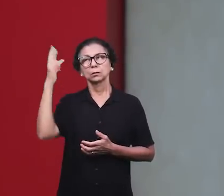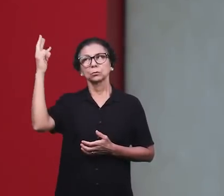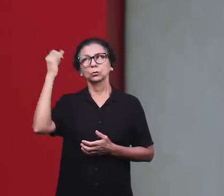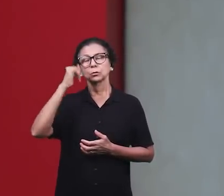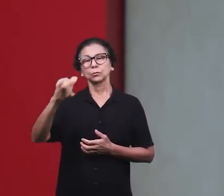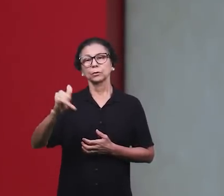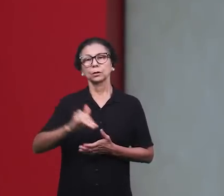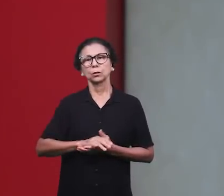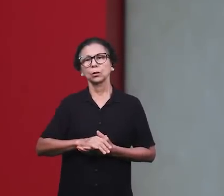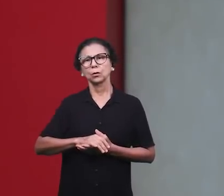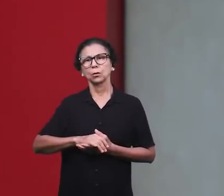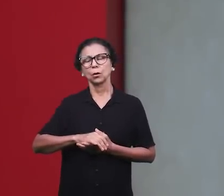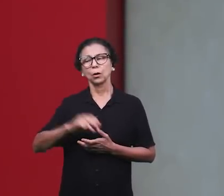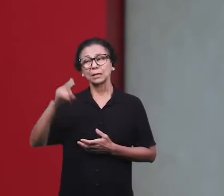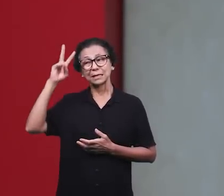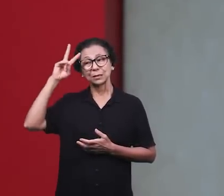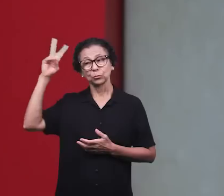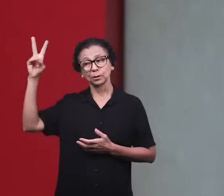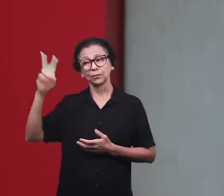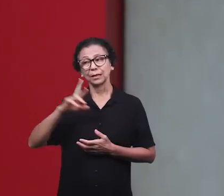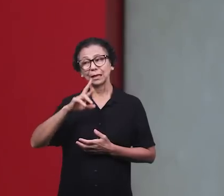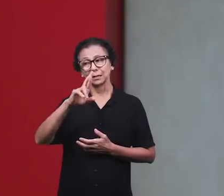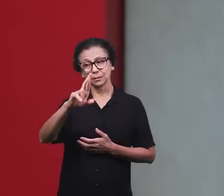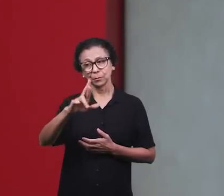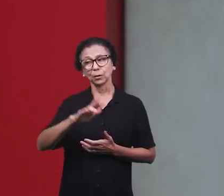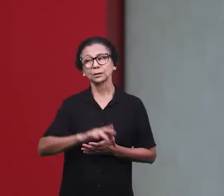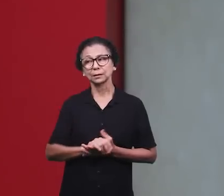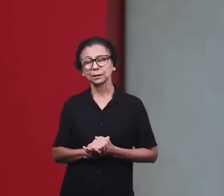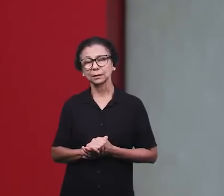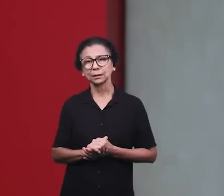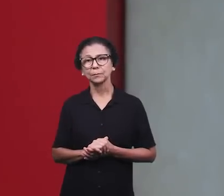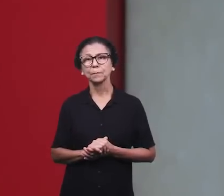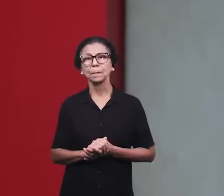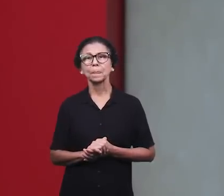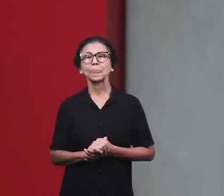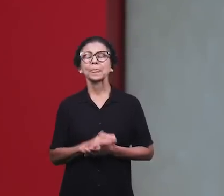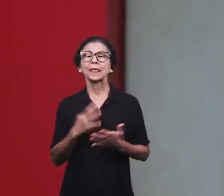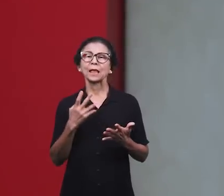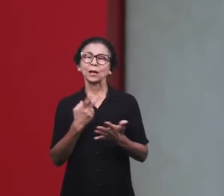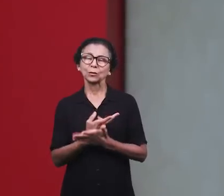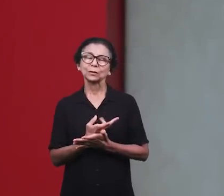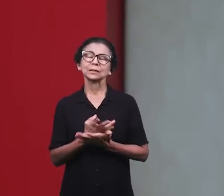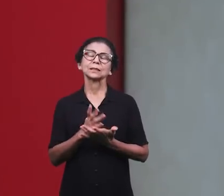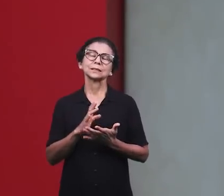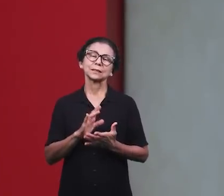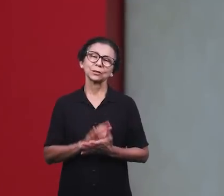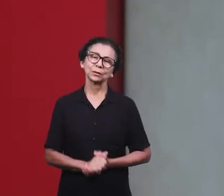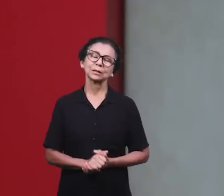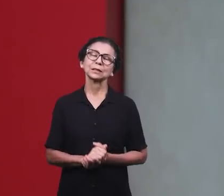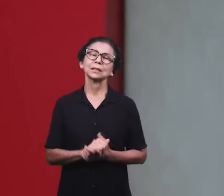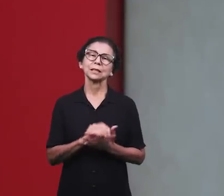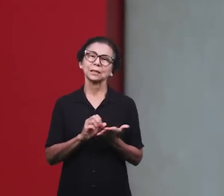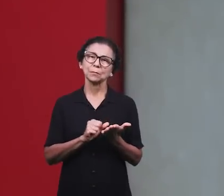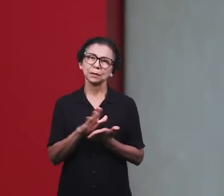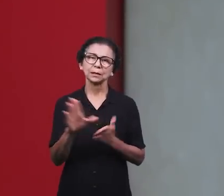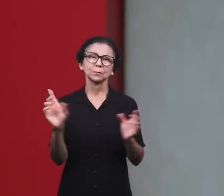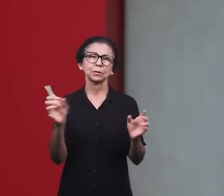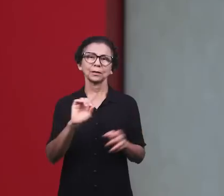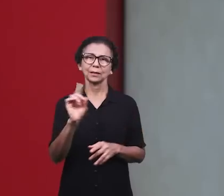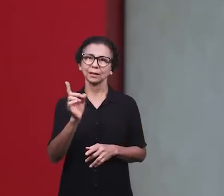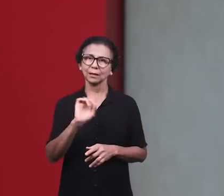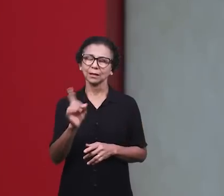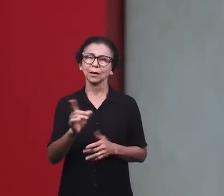empresa. E assim se cumpriu, exatamente. Ele já pôde passar o fim de semana glorificando o Senhor, em paz com o